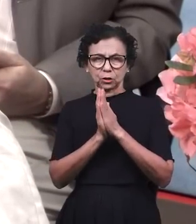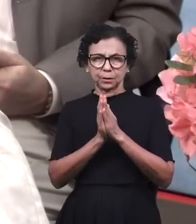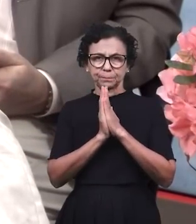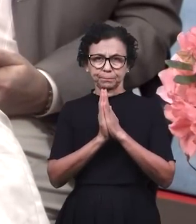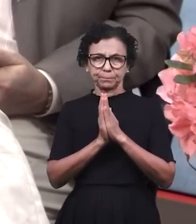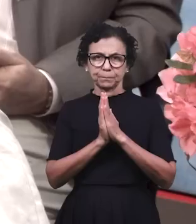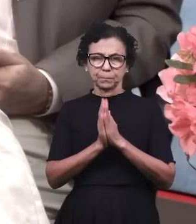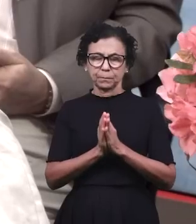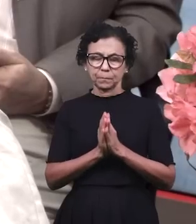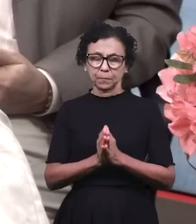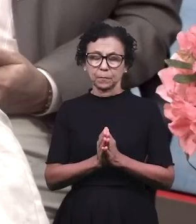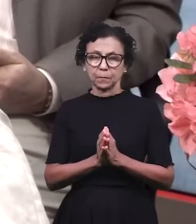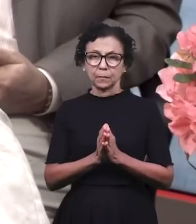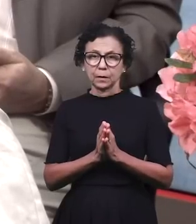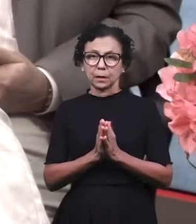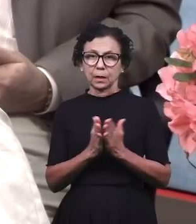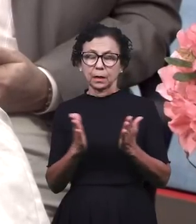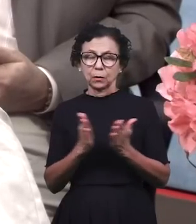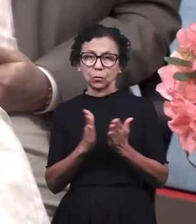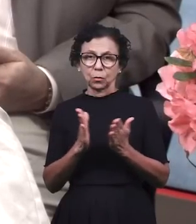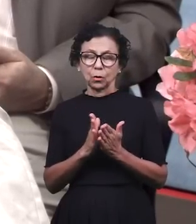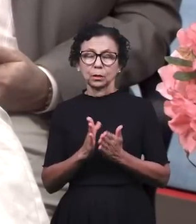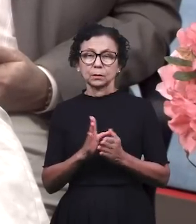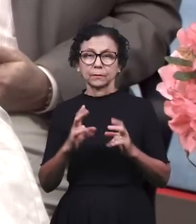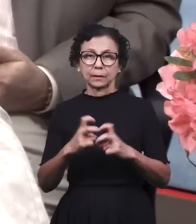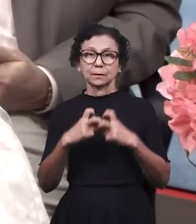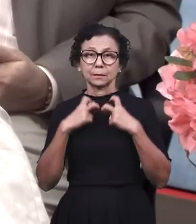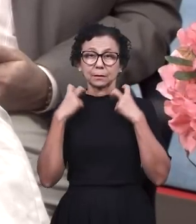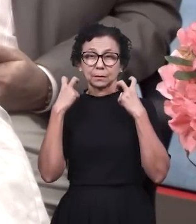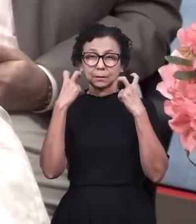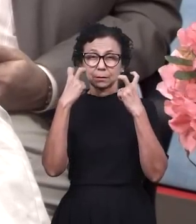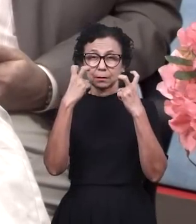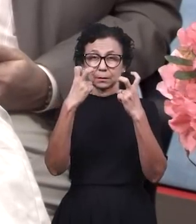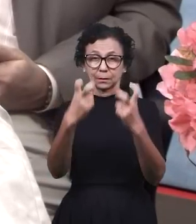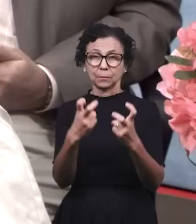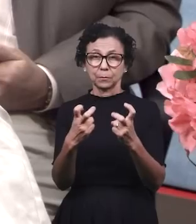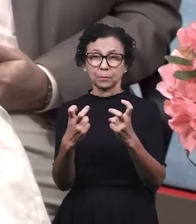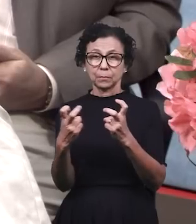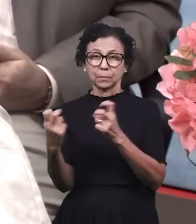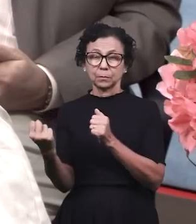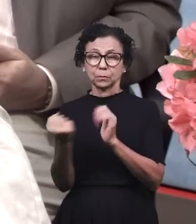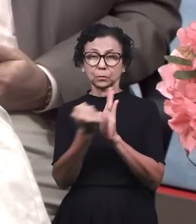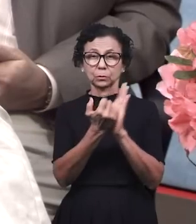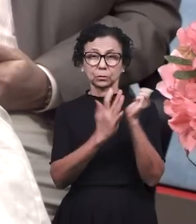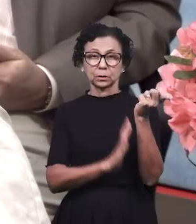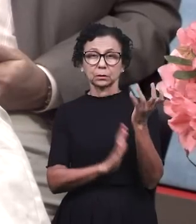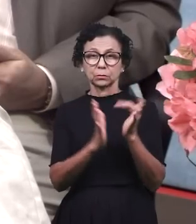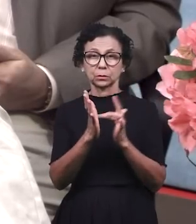clamar pelo sangue do meu filho e vai abrir a palavra.